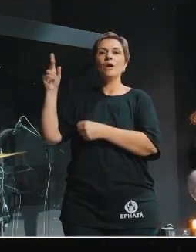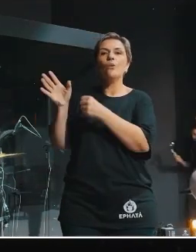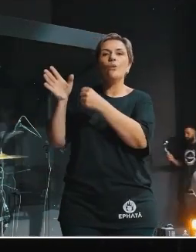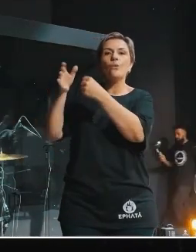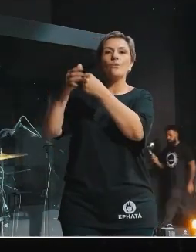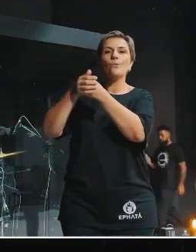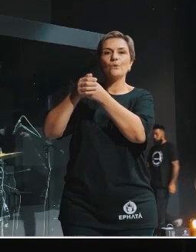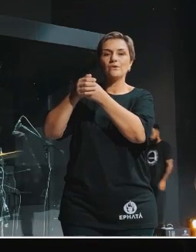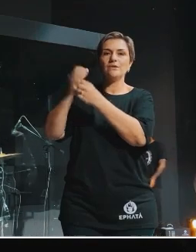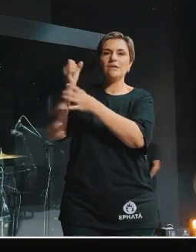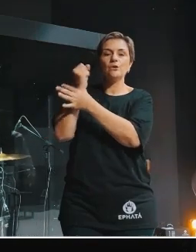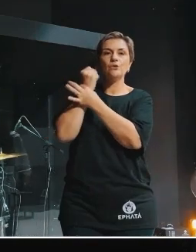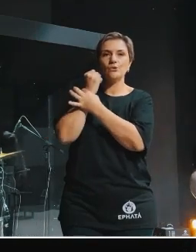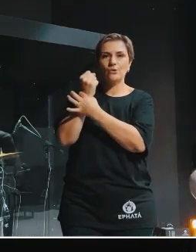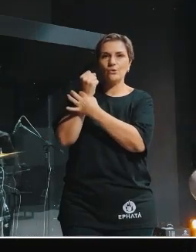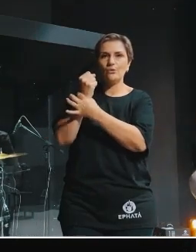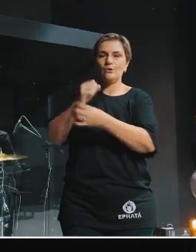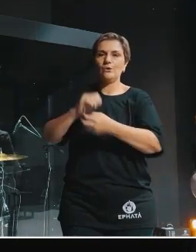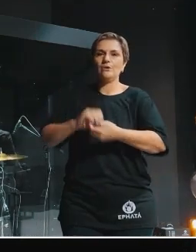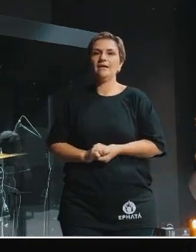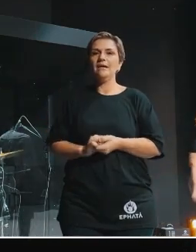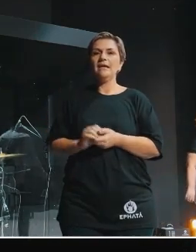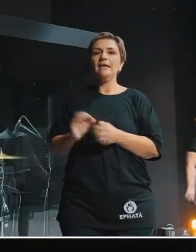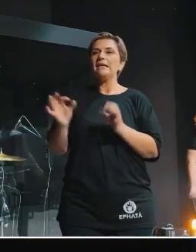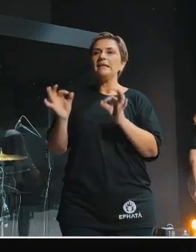desgraça alguma chegará à sua tenda,